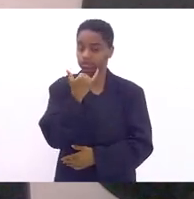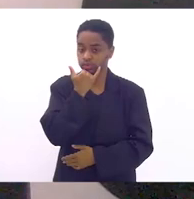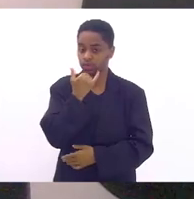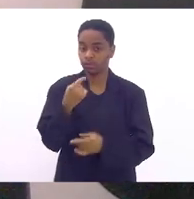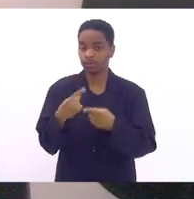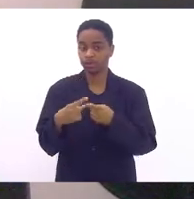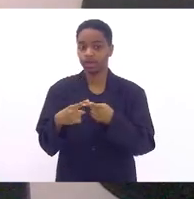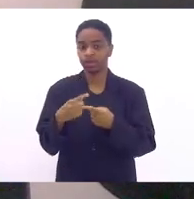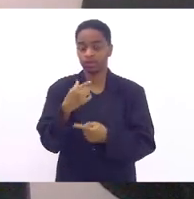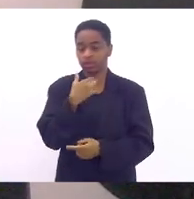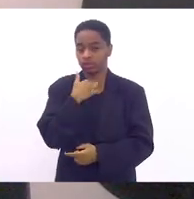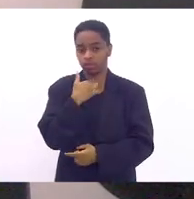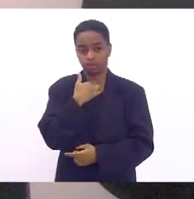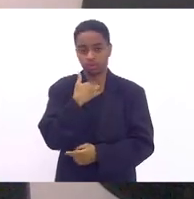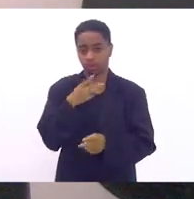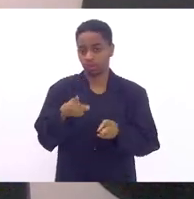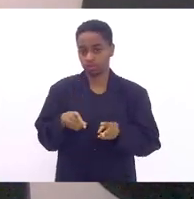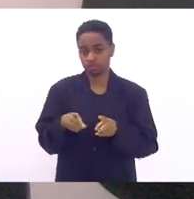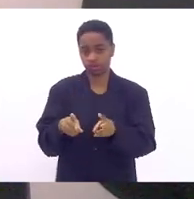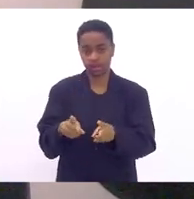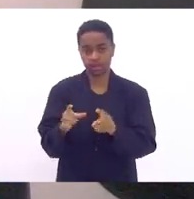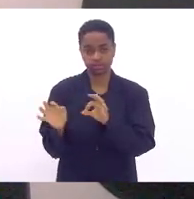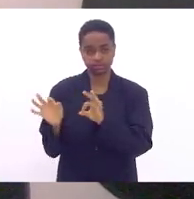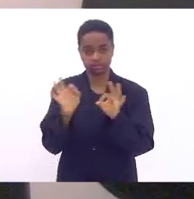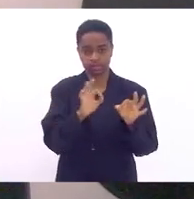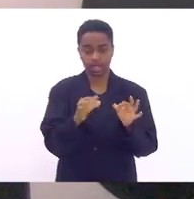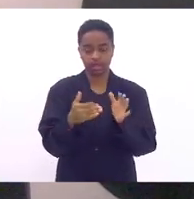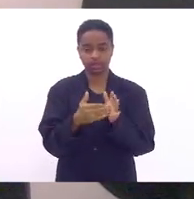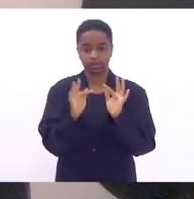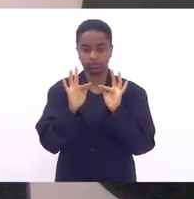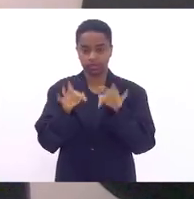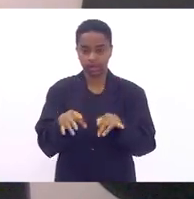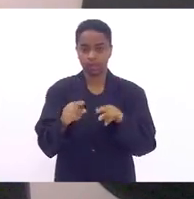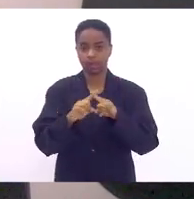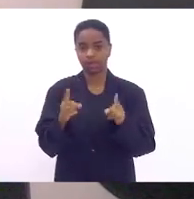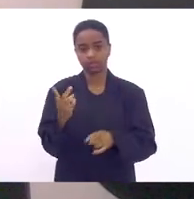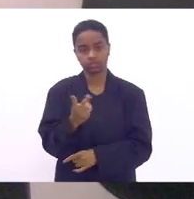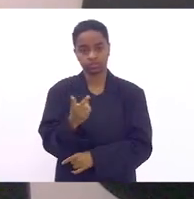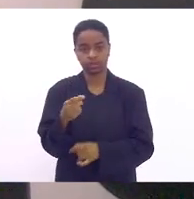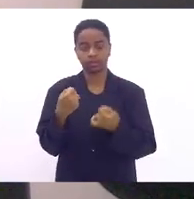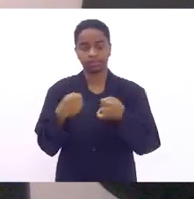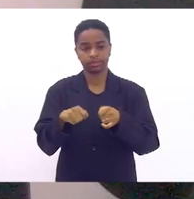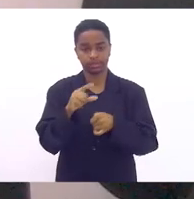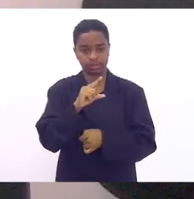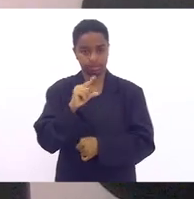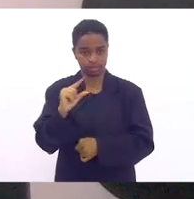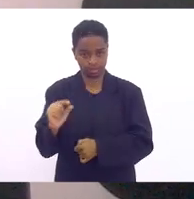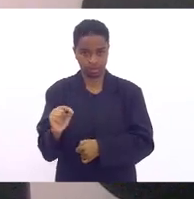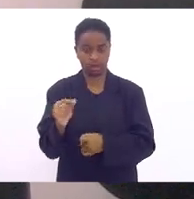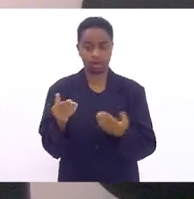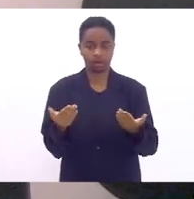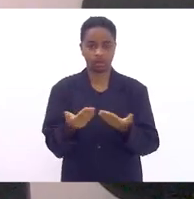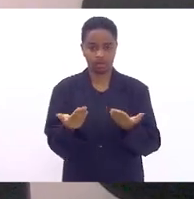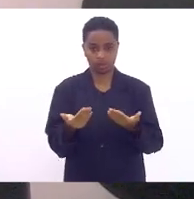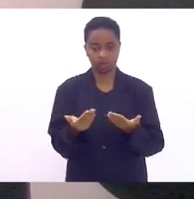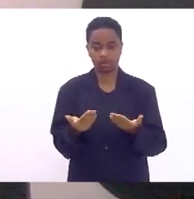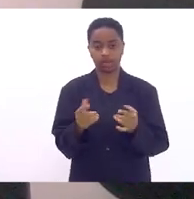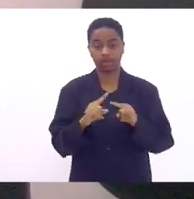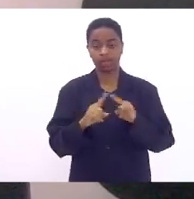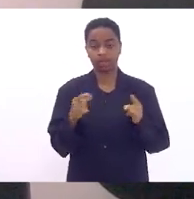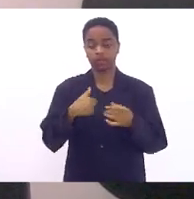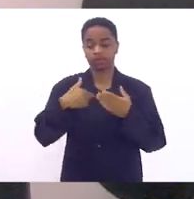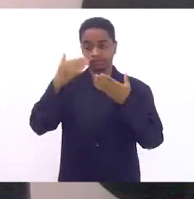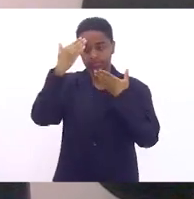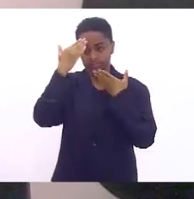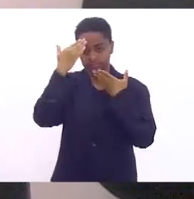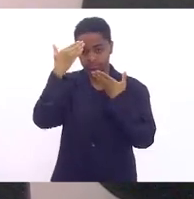poder né e acompanhar até o final mas eles vão precisar de fato eh se retirar nesse momento mas eu agradeço